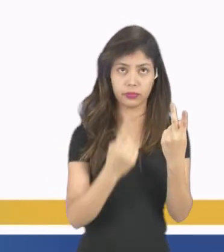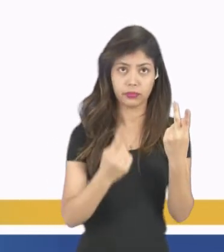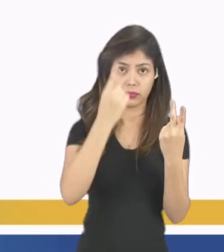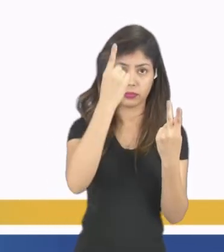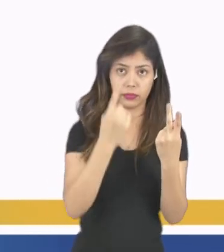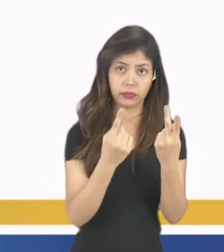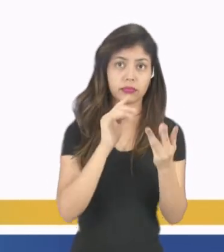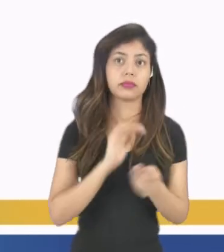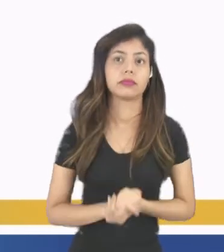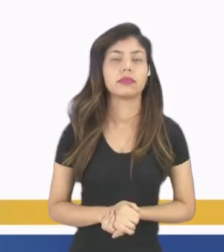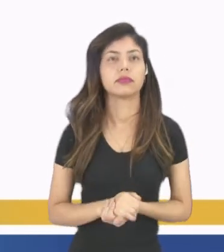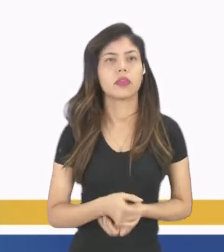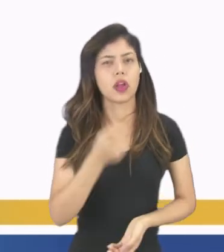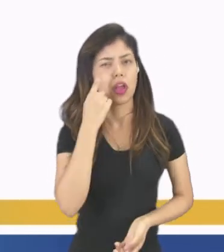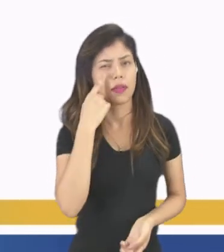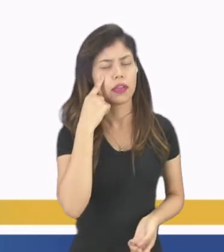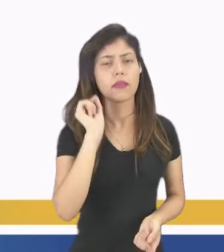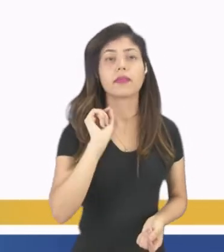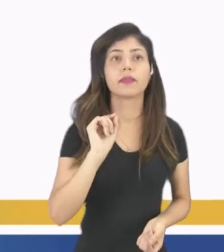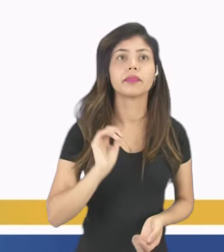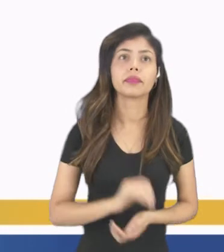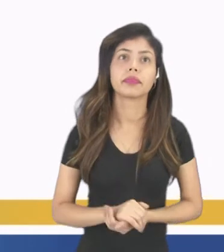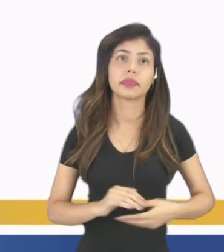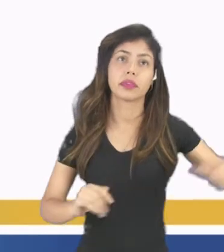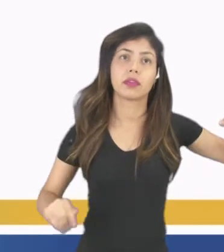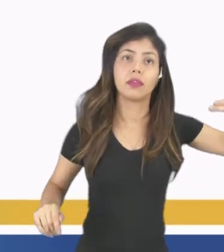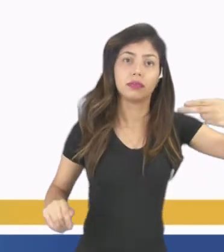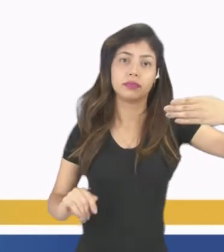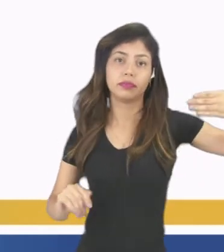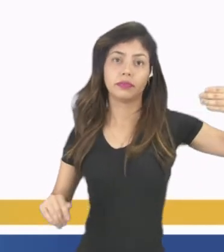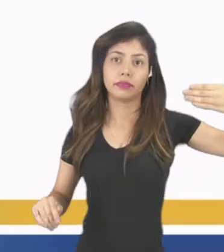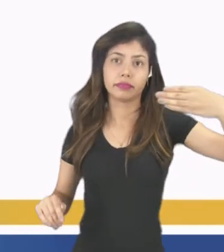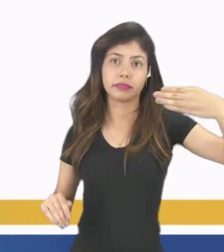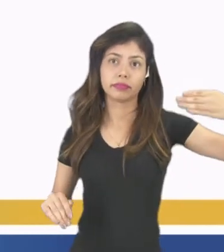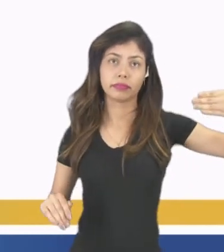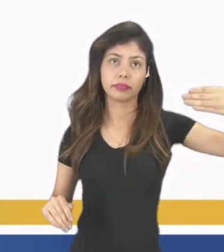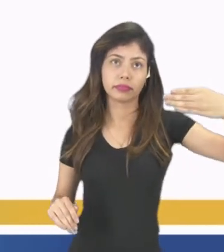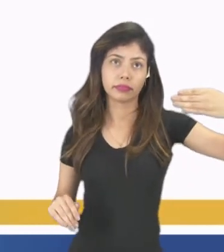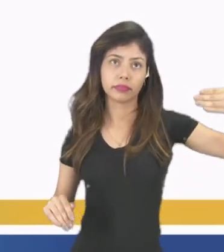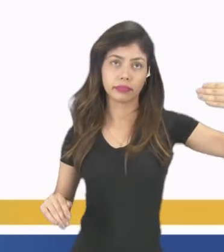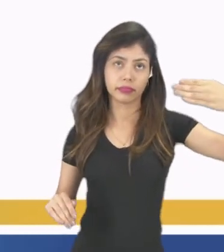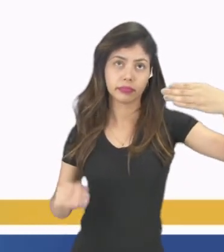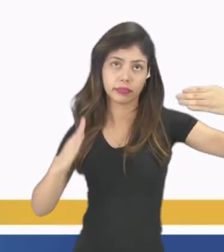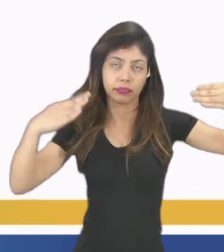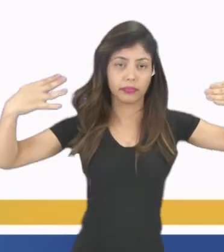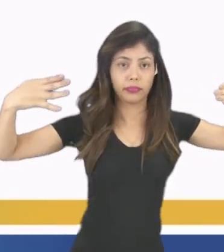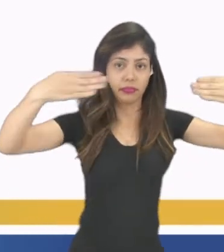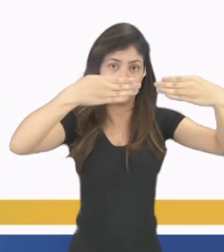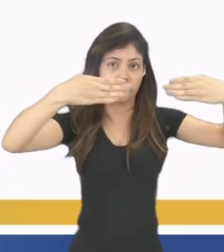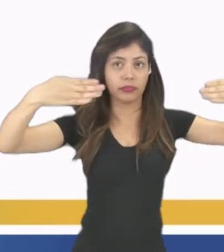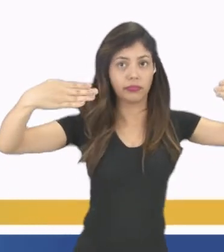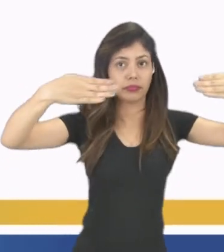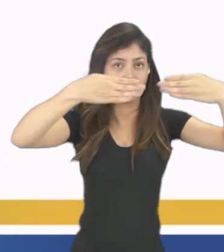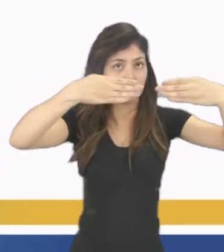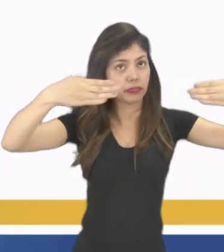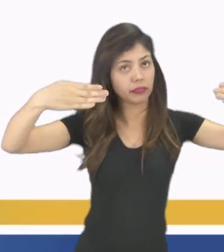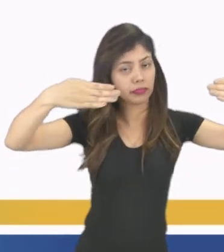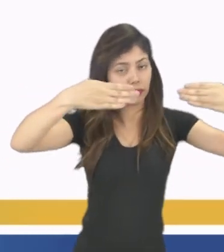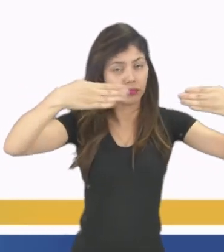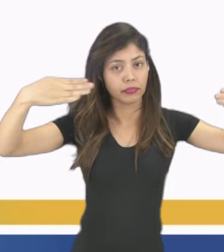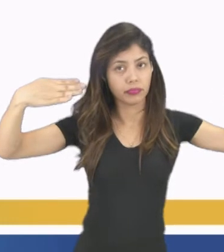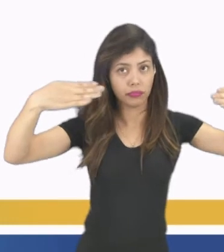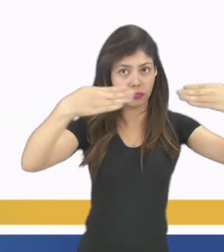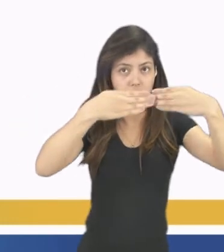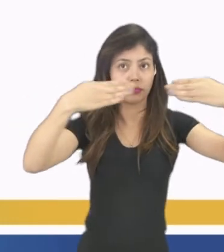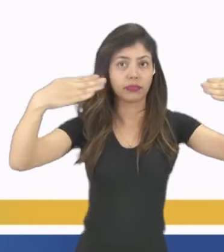segunda. Então, o que a gente observa aqui com as setas? O choque vai ser efetivo porque elas vão se bater frontalmente, de